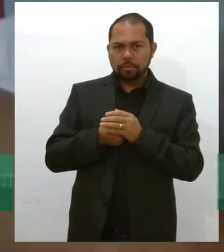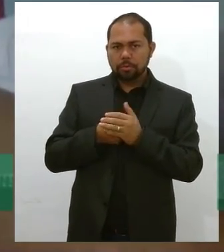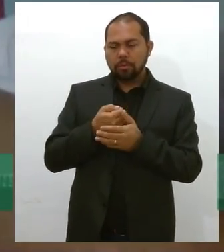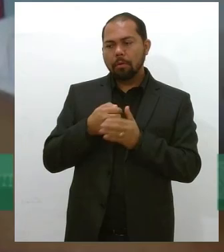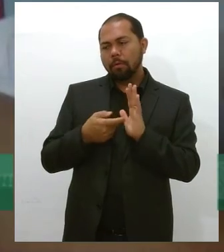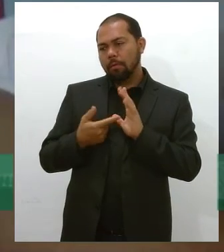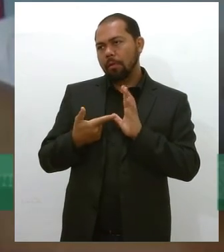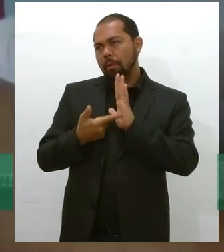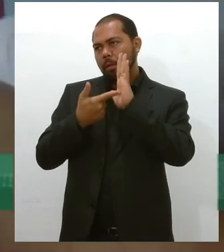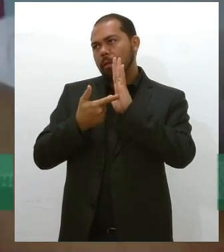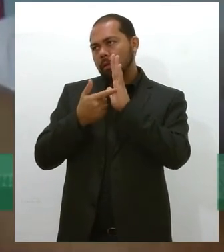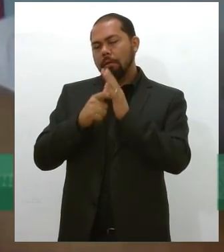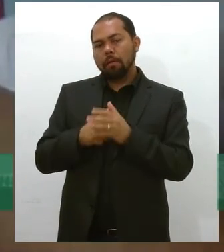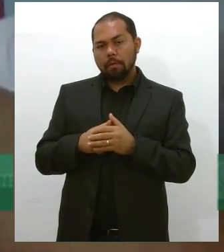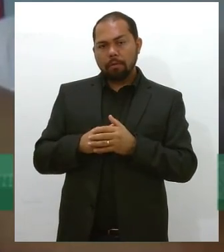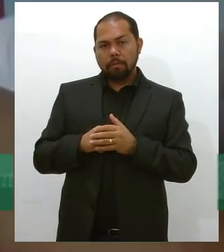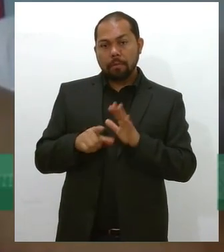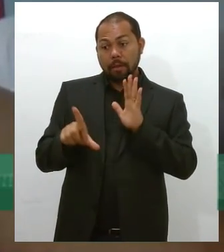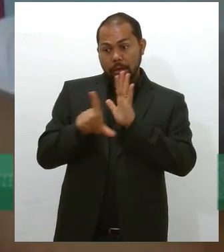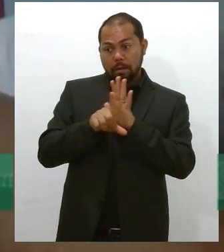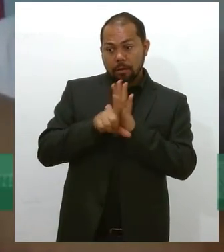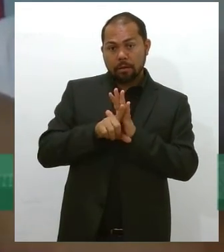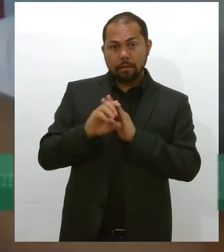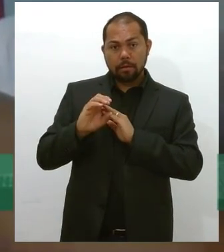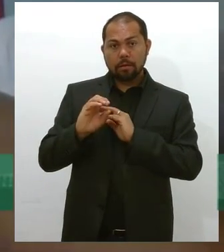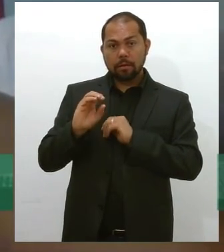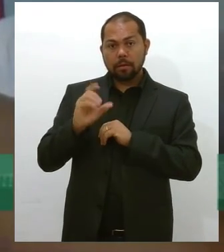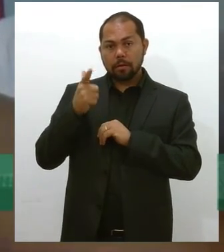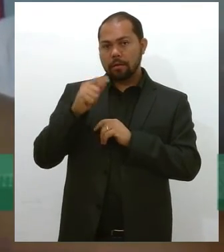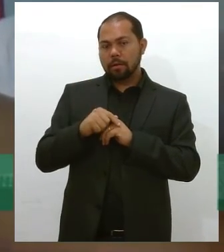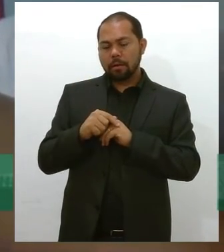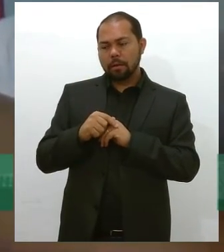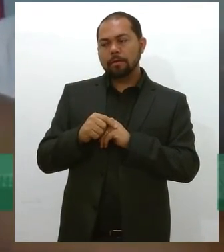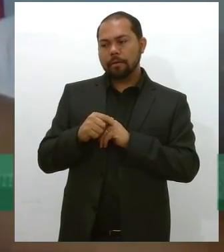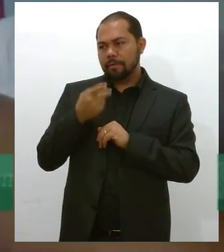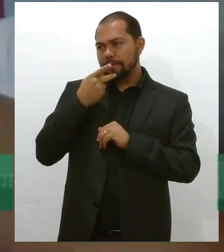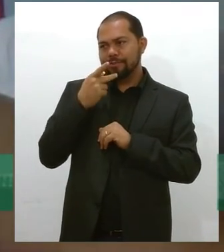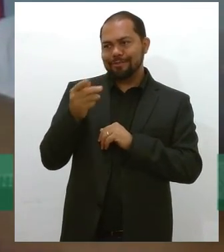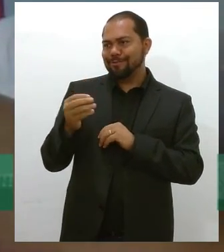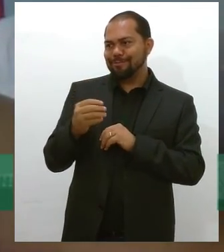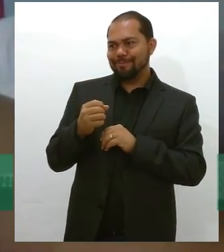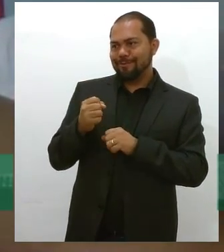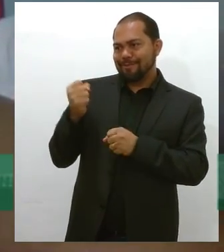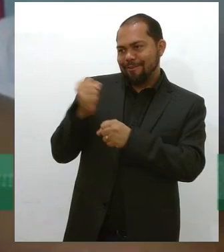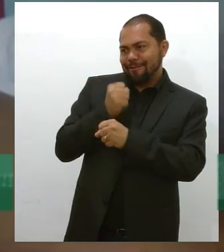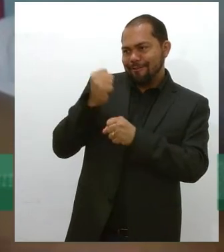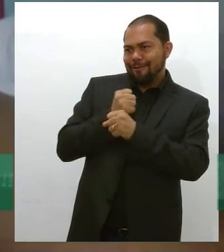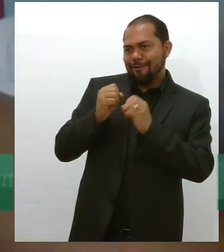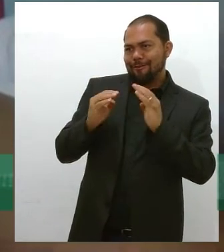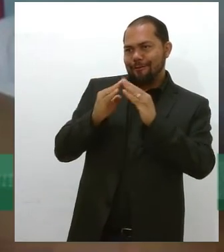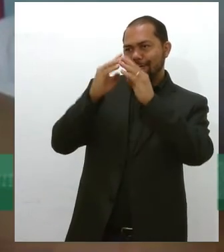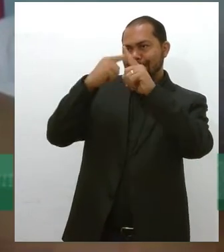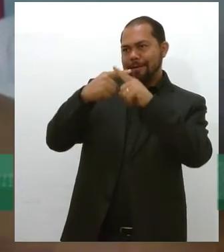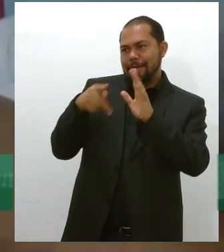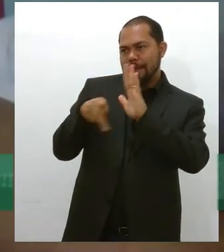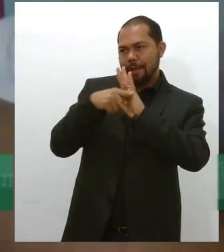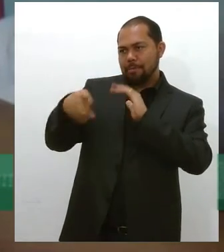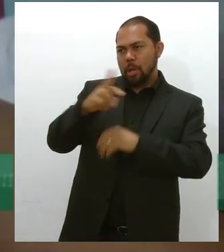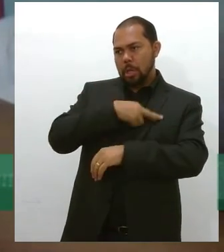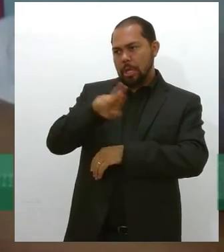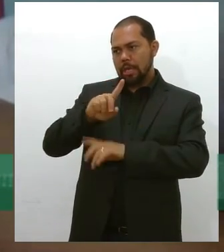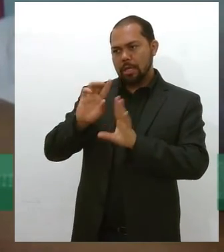lei era bem clara nesse sentido, não pode constituir templo, né? Então isso dá um caráter doméstico, dá um caráter até um pouco